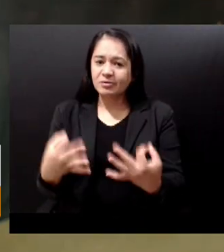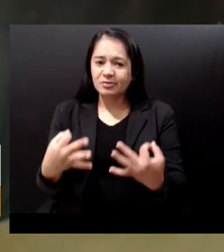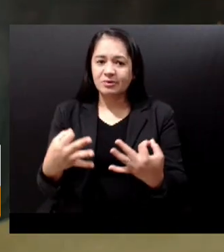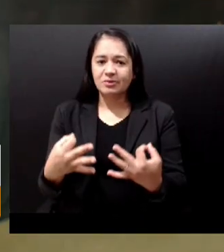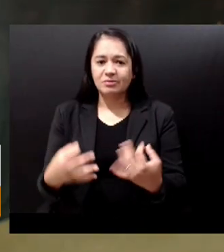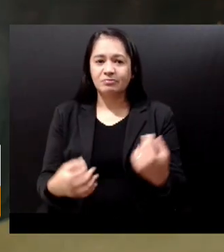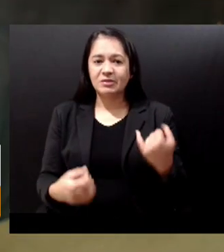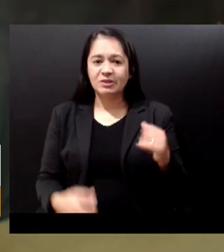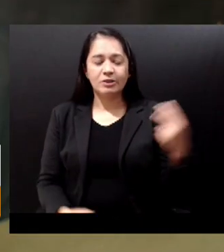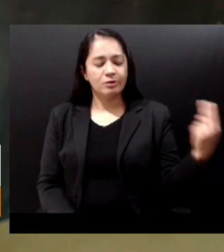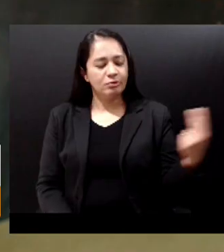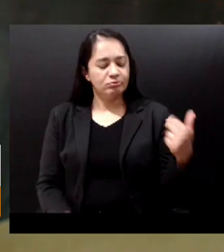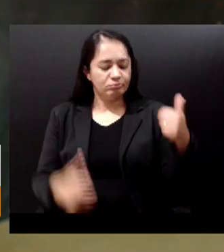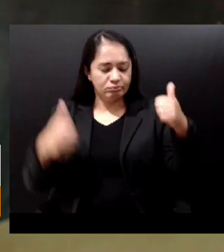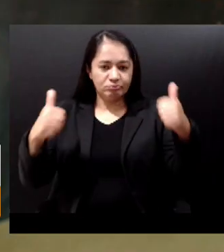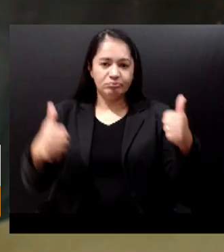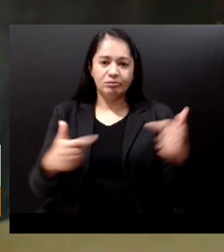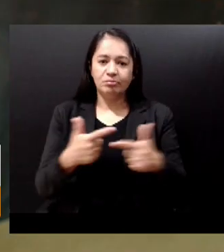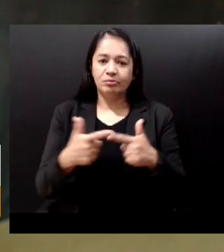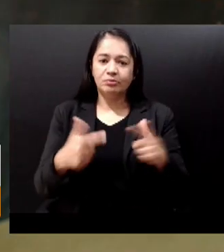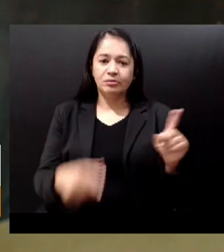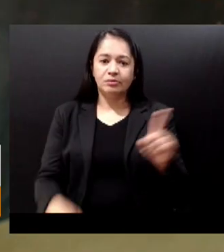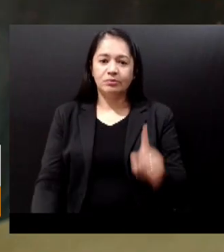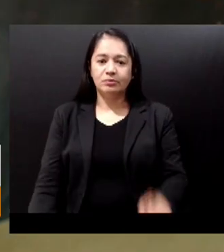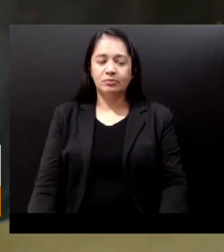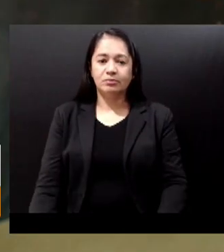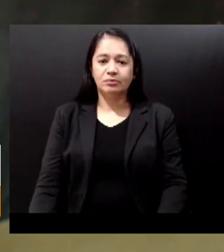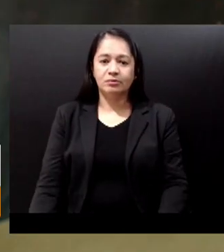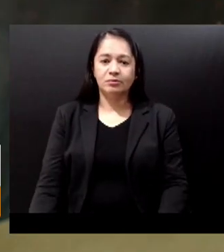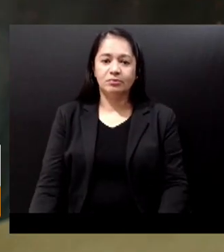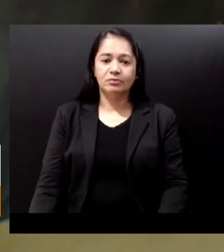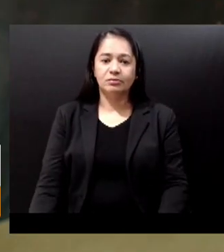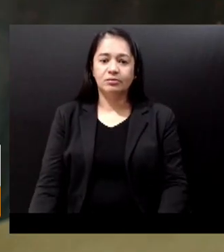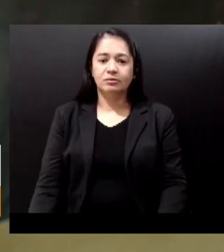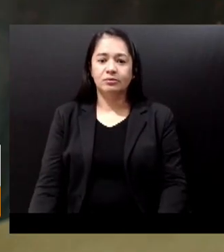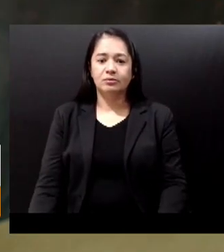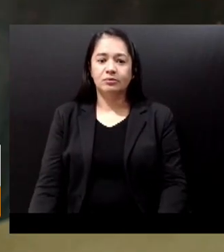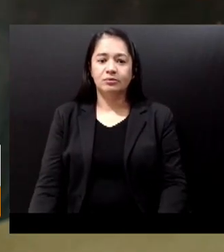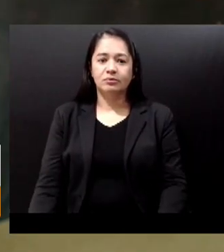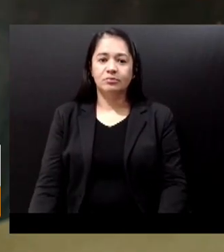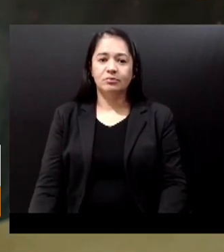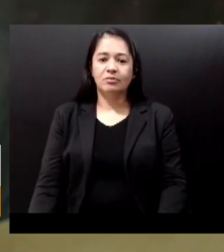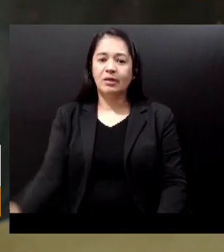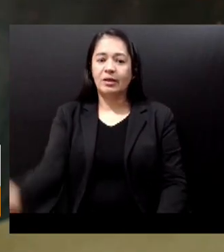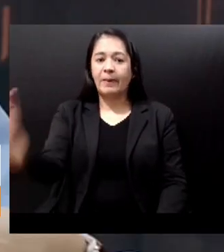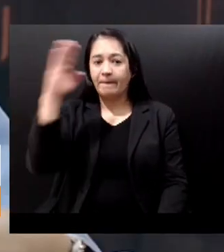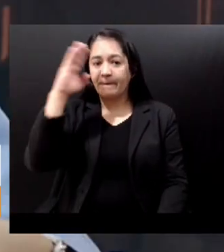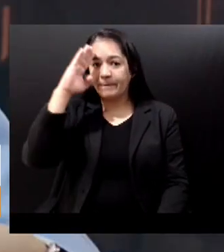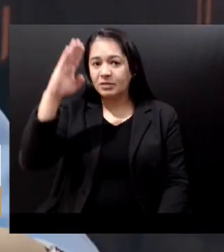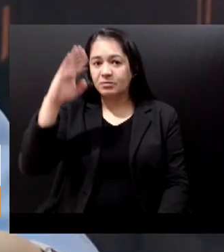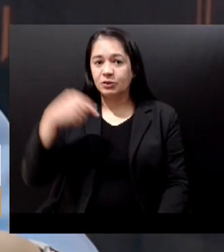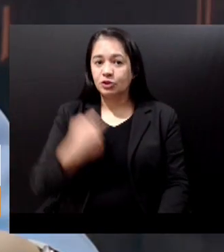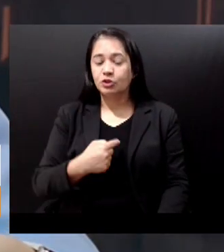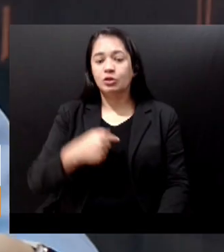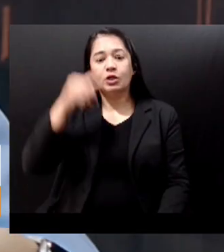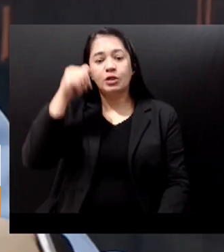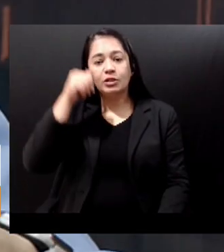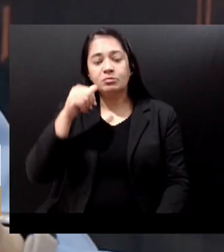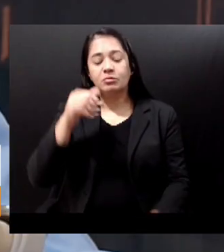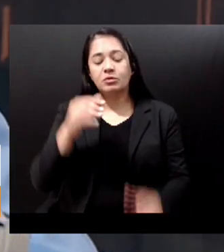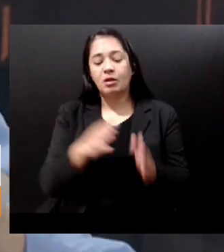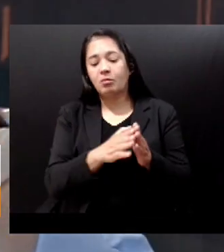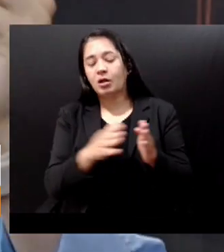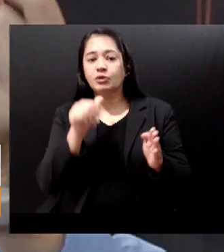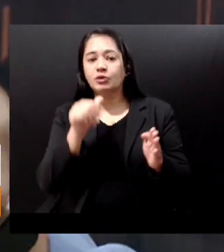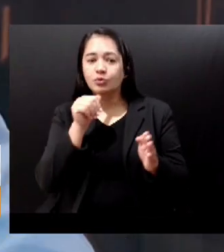bem, não tem problema, né? Uhum. Principalmente nós mulheres que passamos pelo ciclo da menstruação. Depois da Uhum, menopausa não, mas é preciso entender